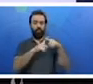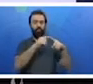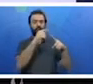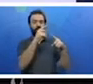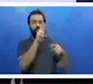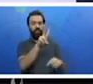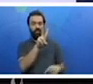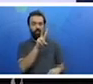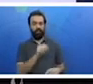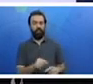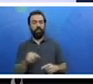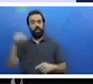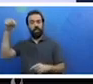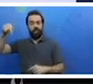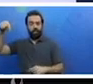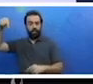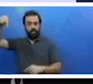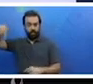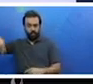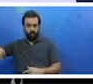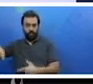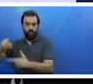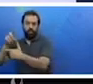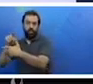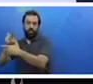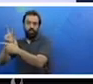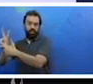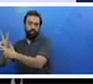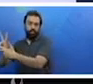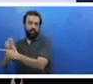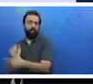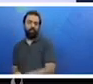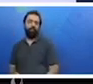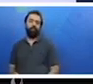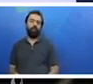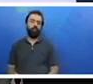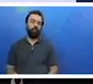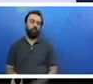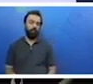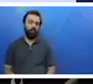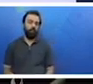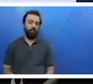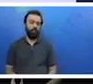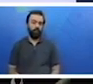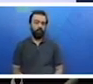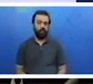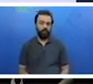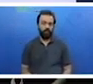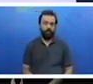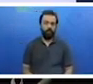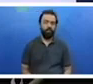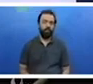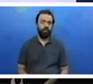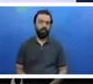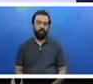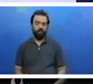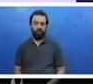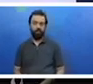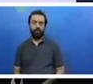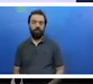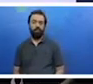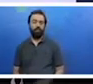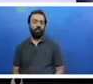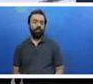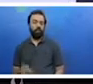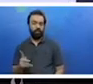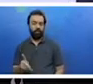seja, a gente estava sempre ou multiplicando, a gente estava sempre, aliás, operando com o mesmo